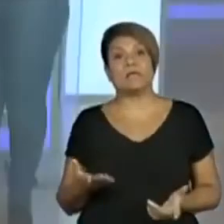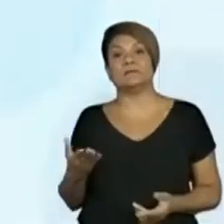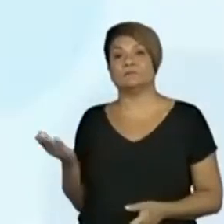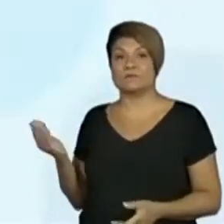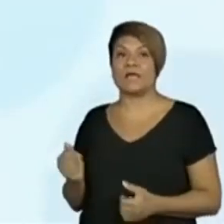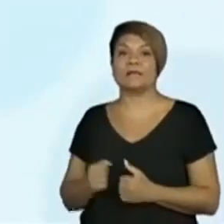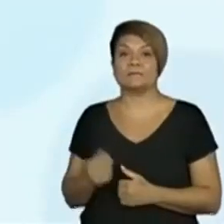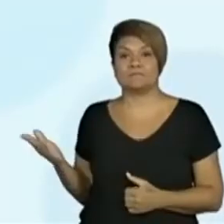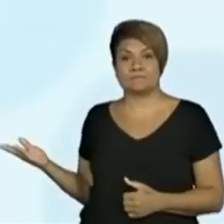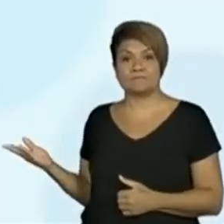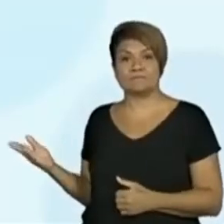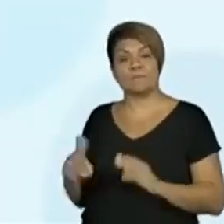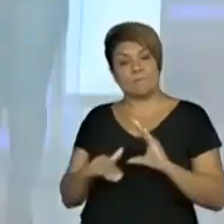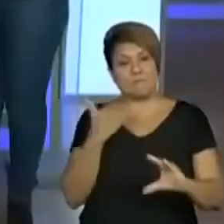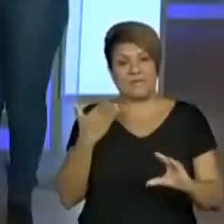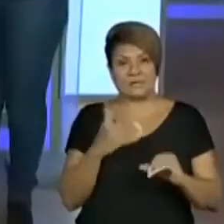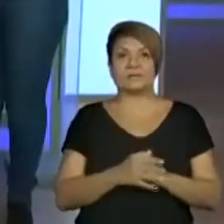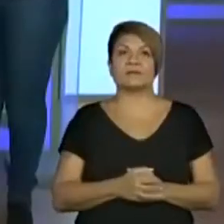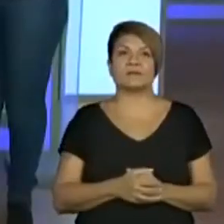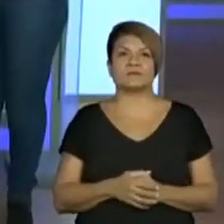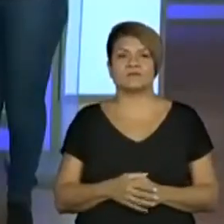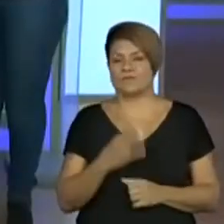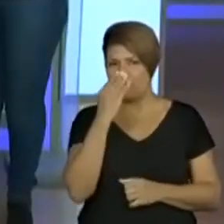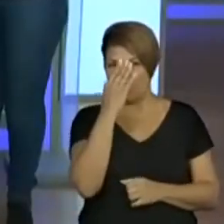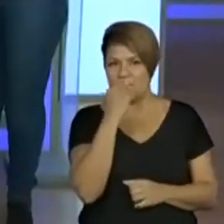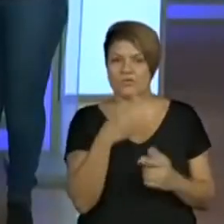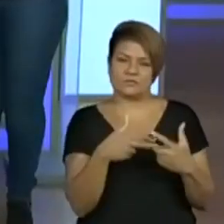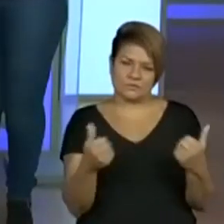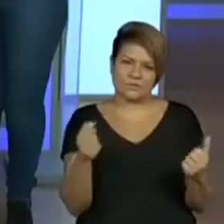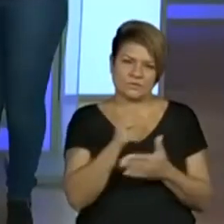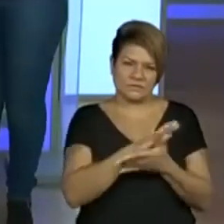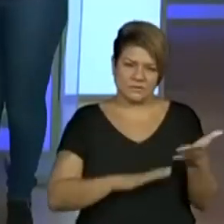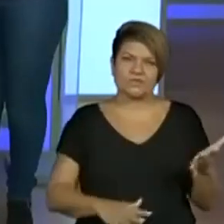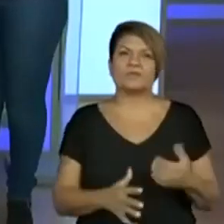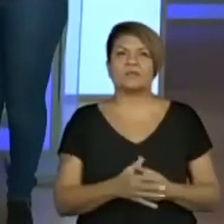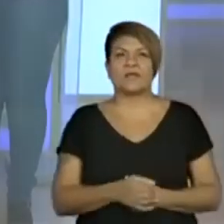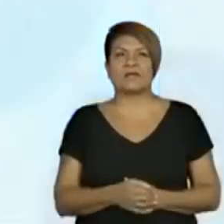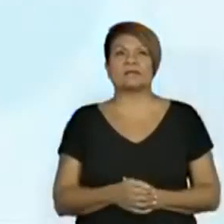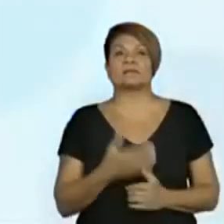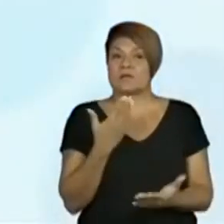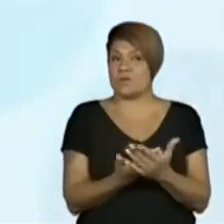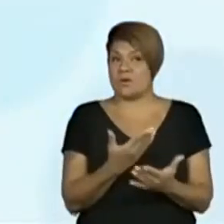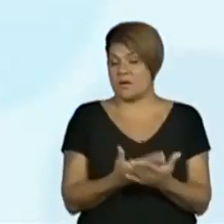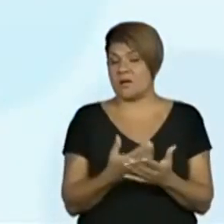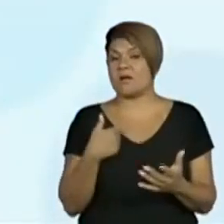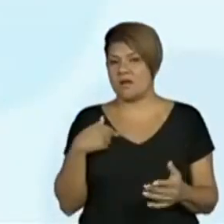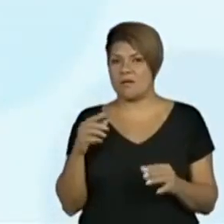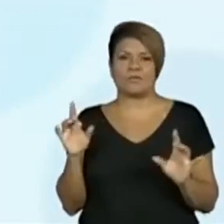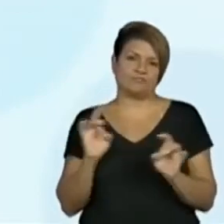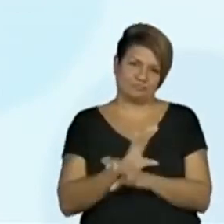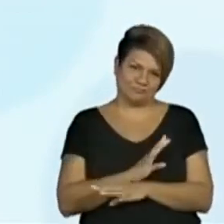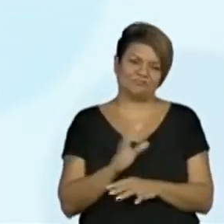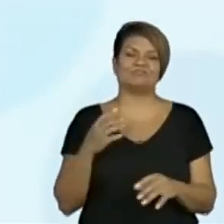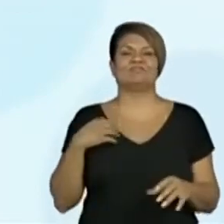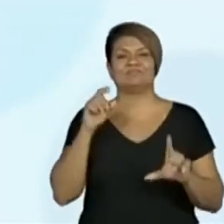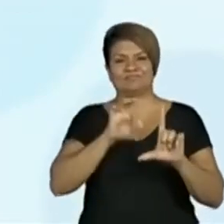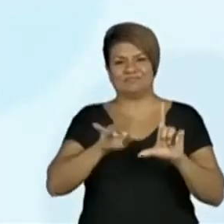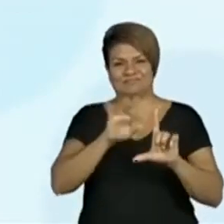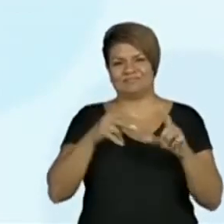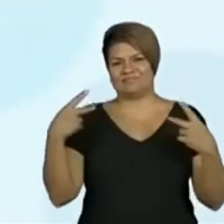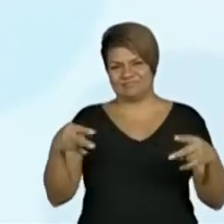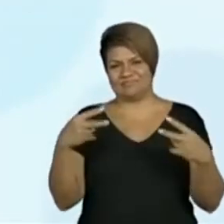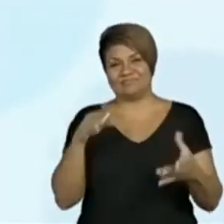fica aí né para vocês mandarem para gente as fotos das atividades da nossa avaliação e